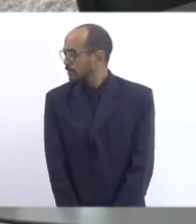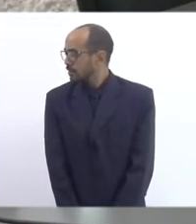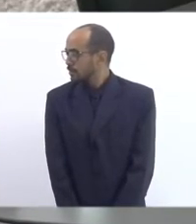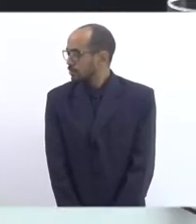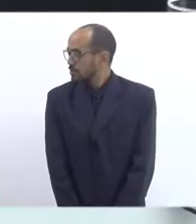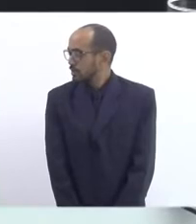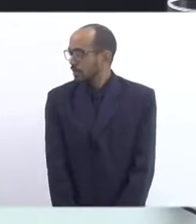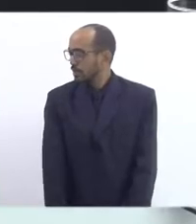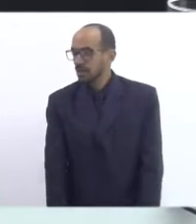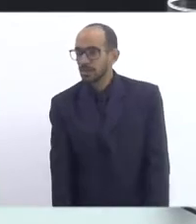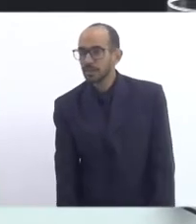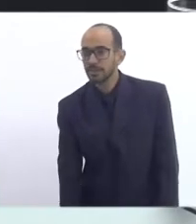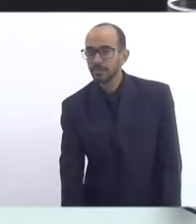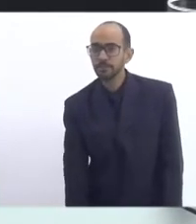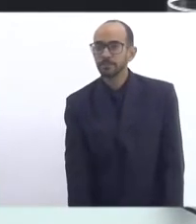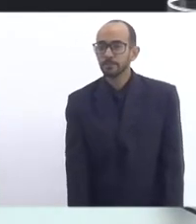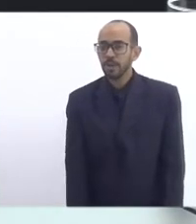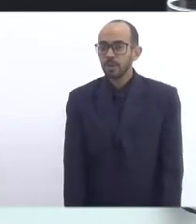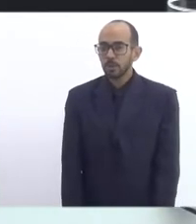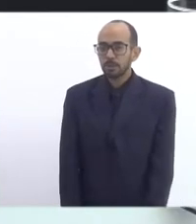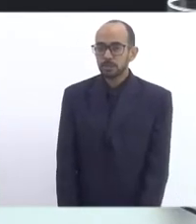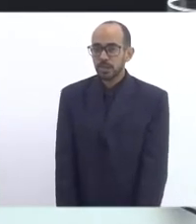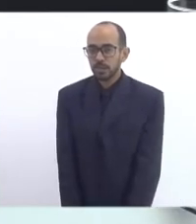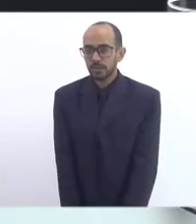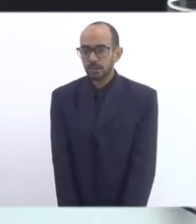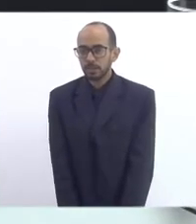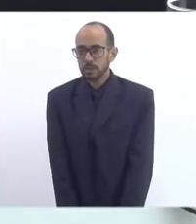10, Luiz Paulo.